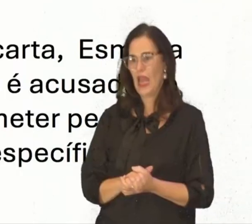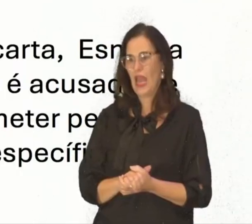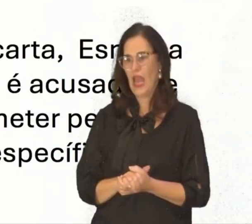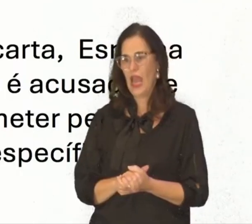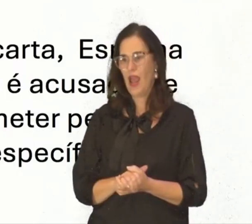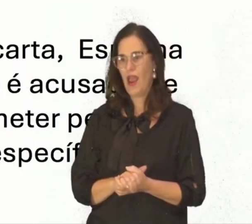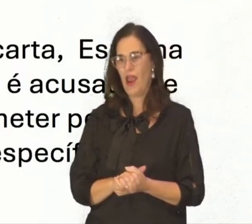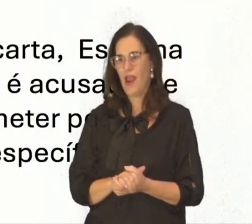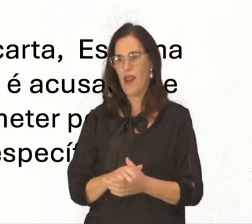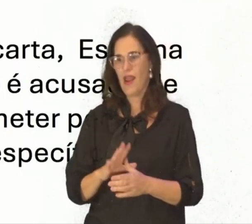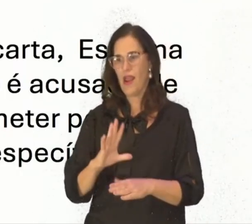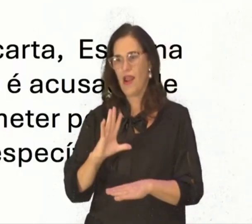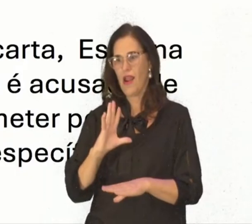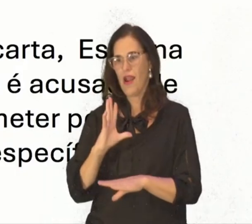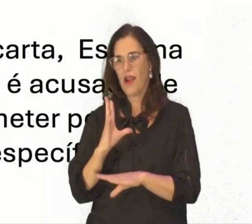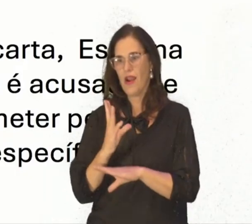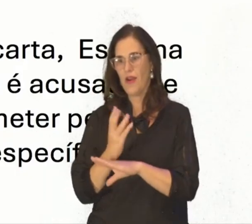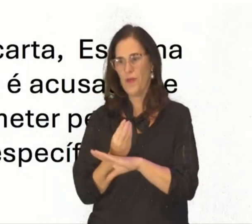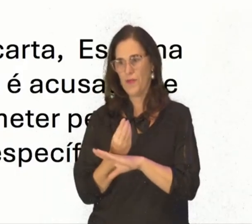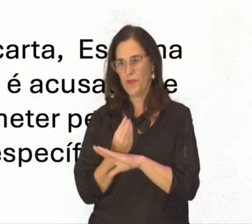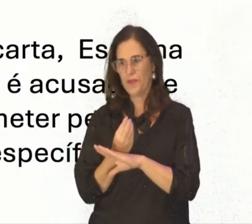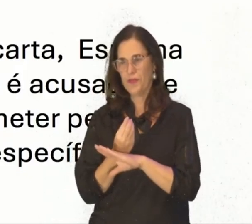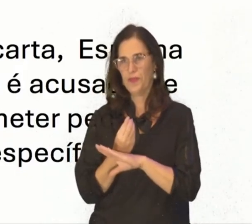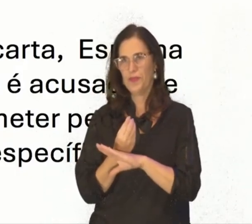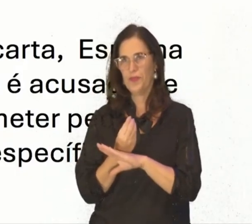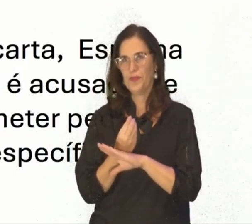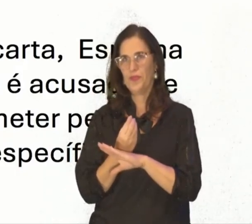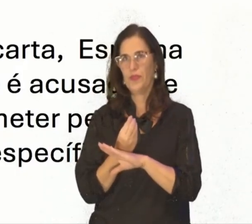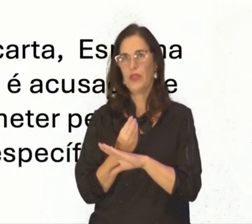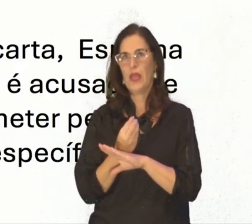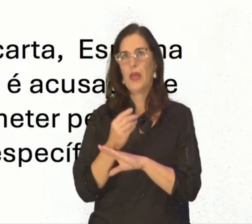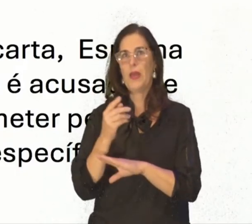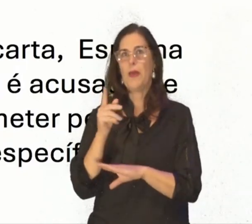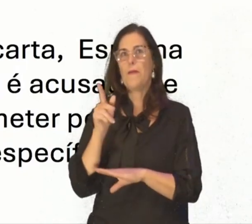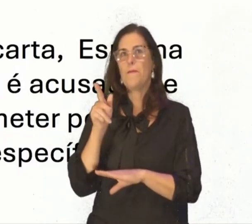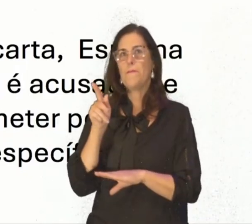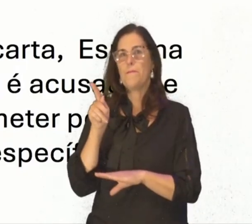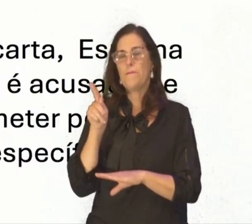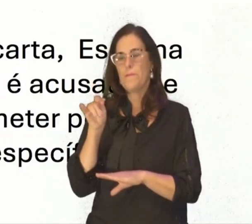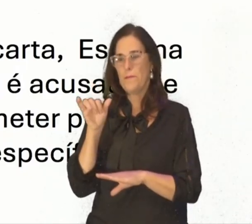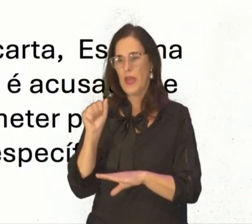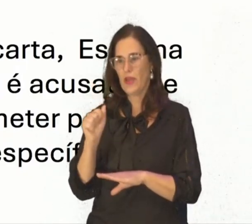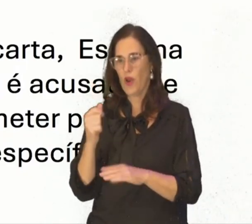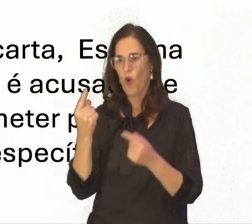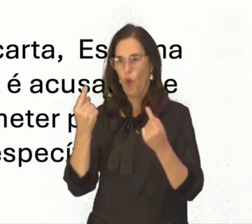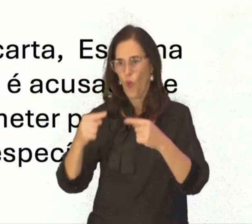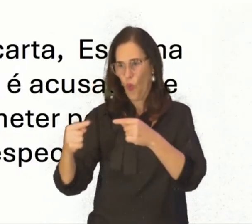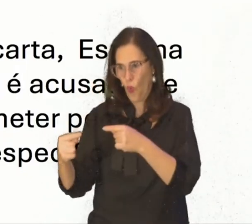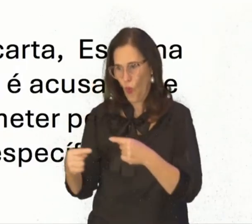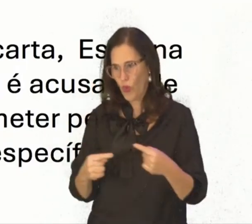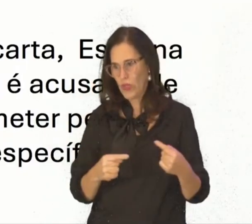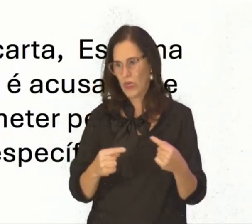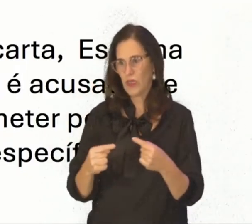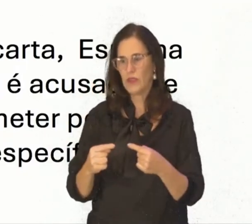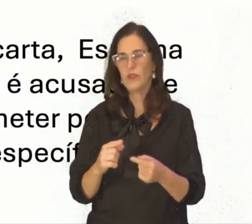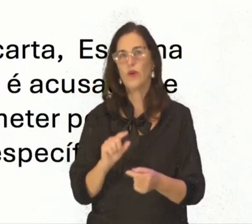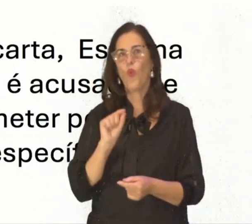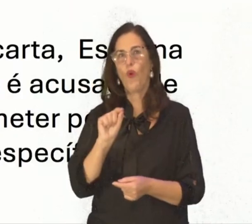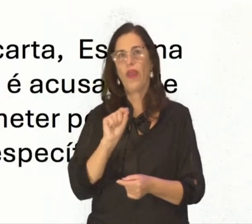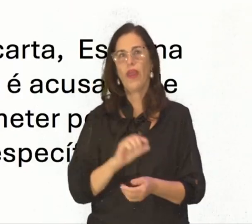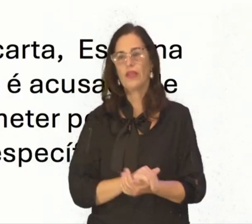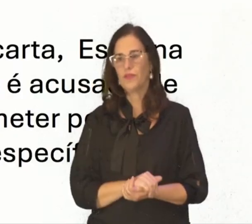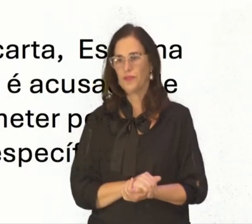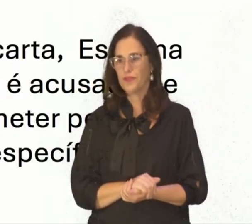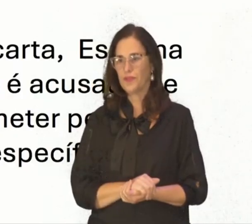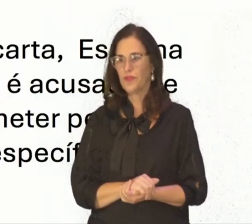Pérgamo, no verso 14 do mesmo capítulo, tenho contra ti algumas coisas.